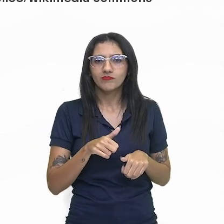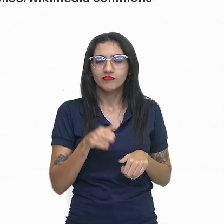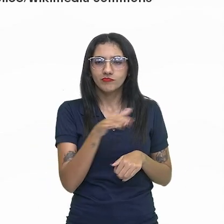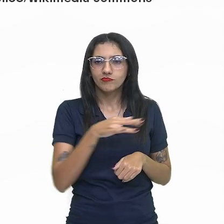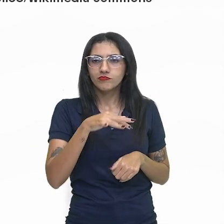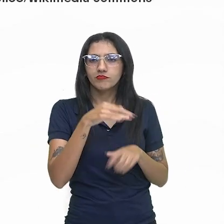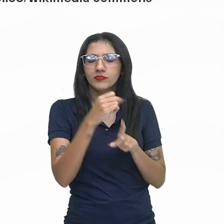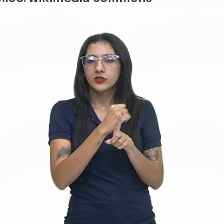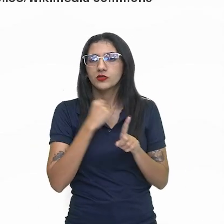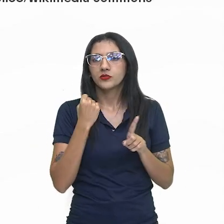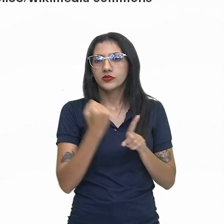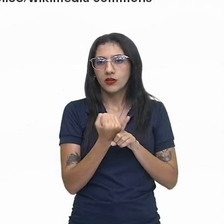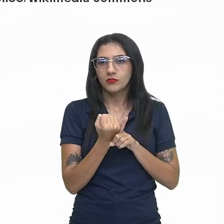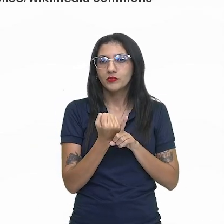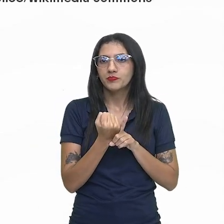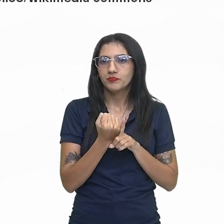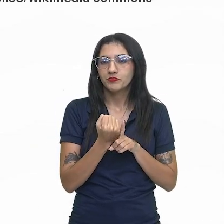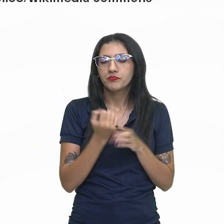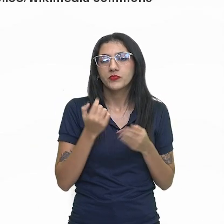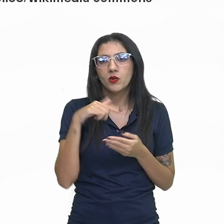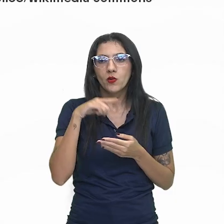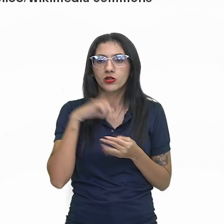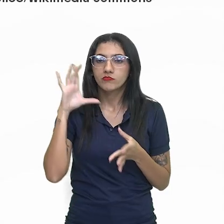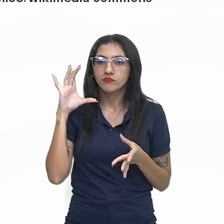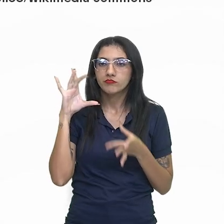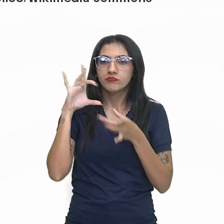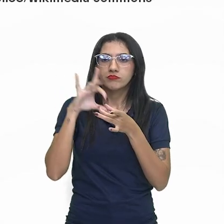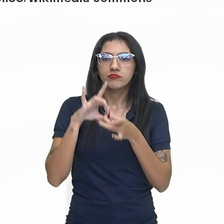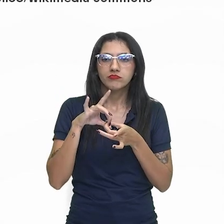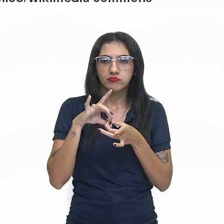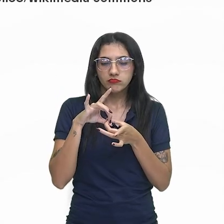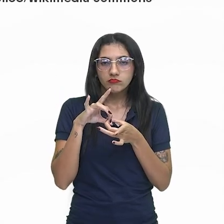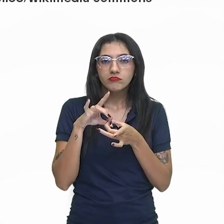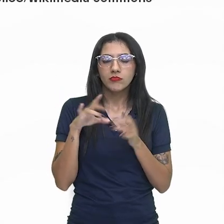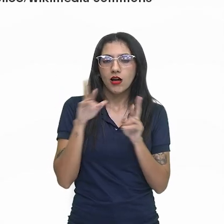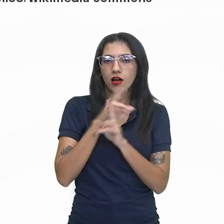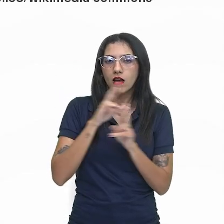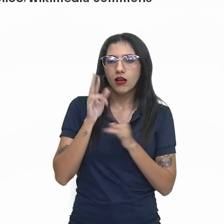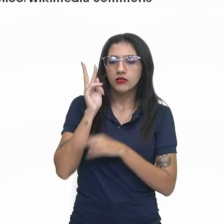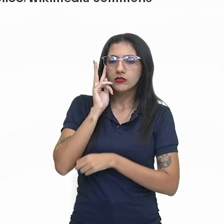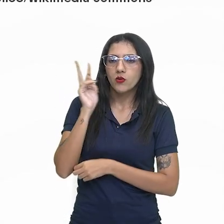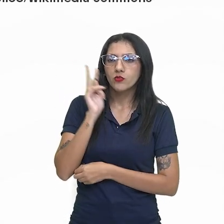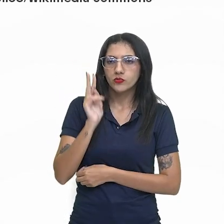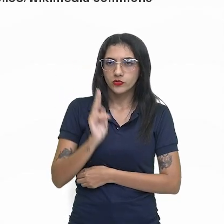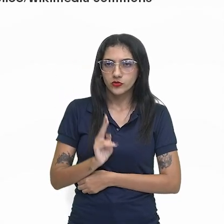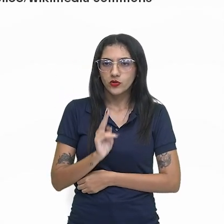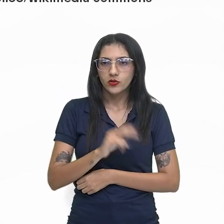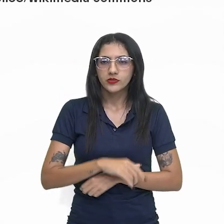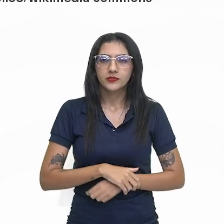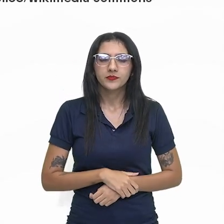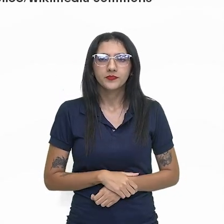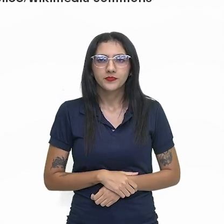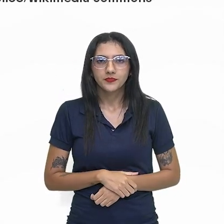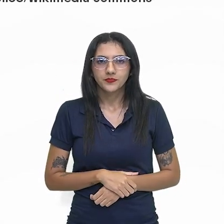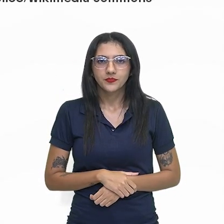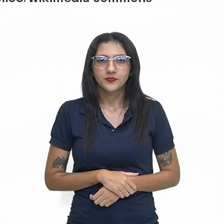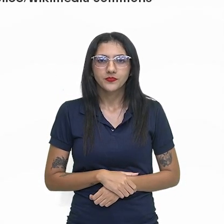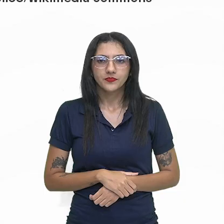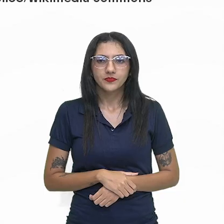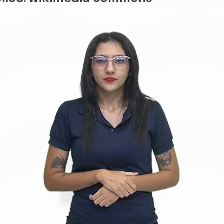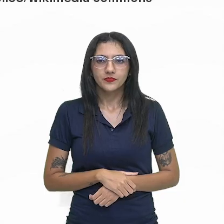vai trabalhar com o método do materialismo histórico, né? Muito bem. E aí, segundo